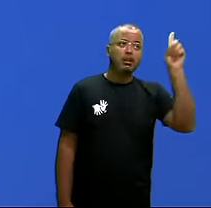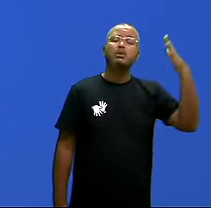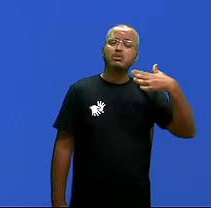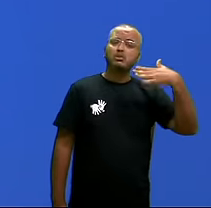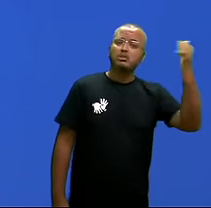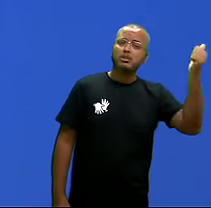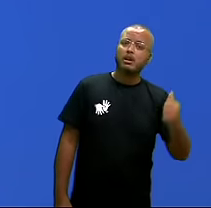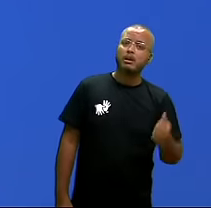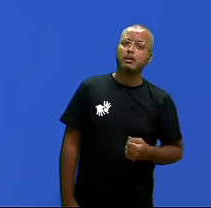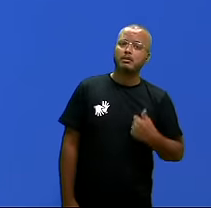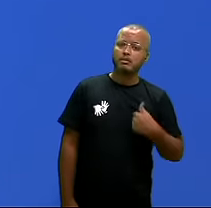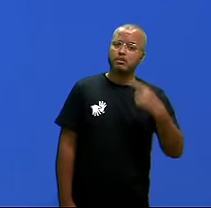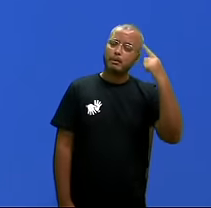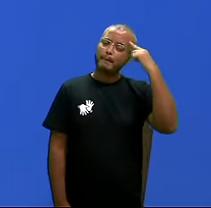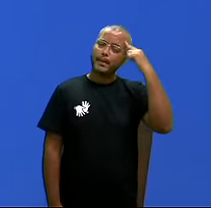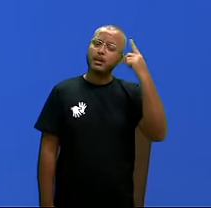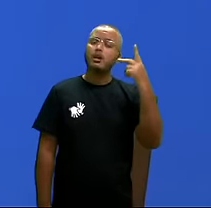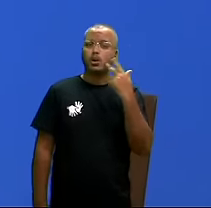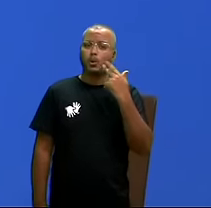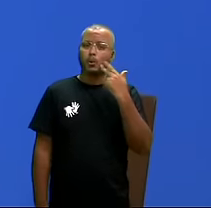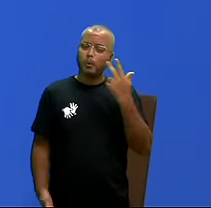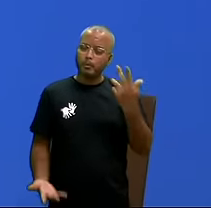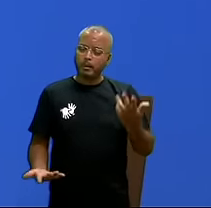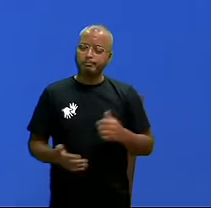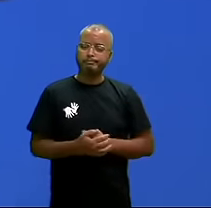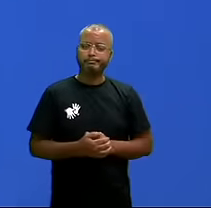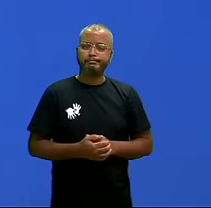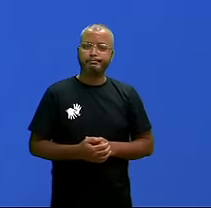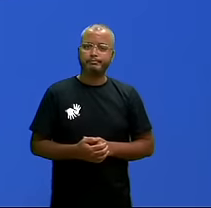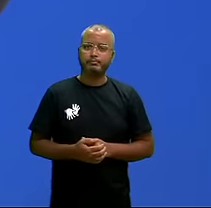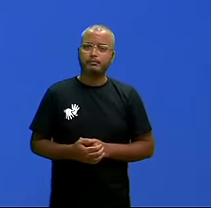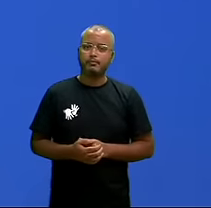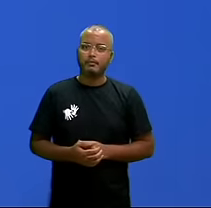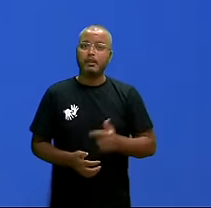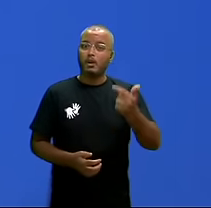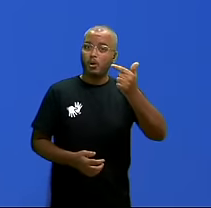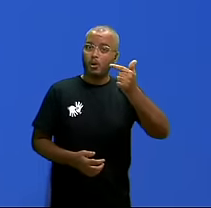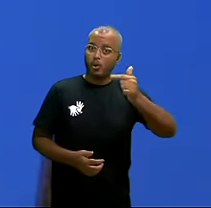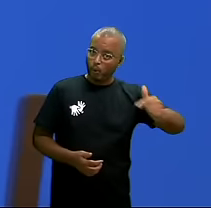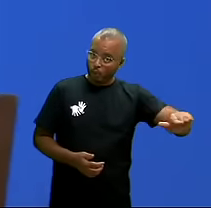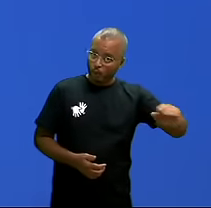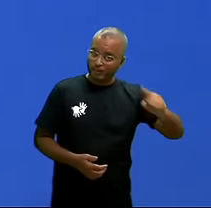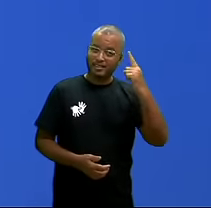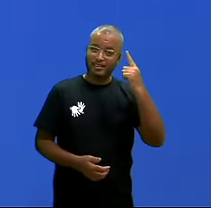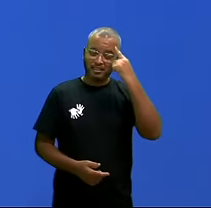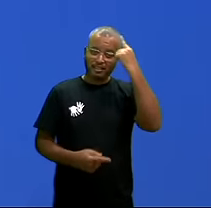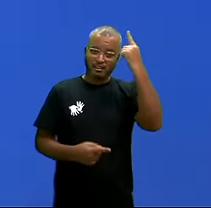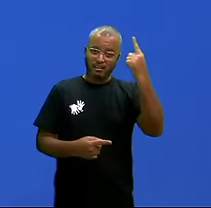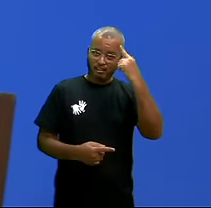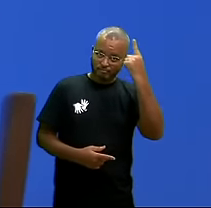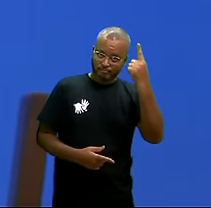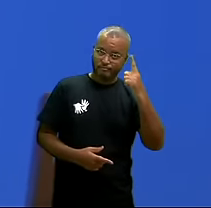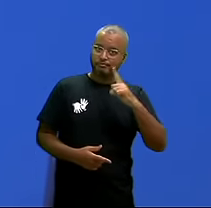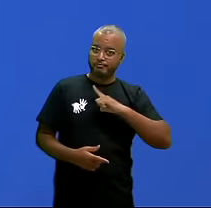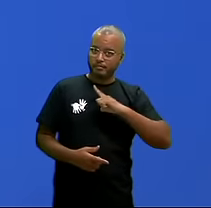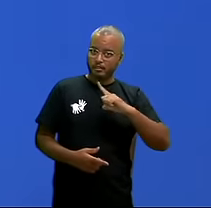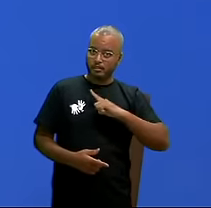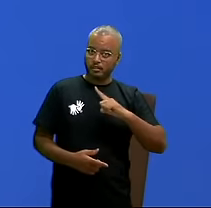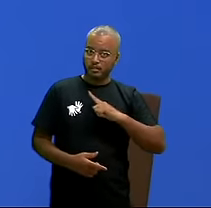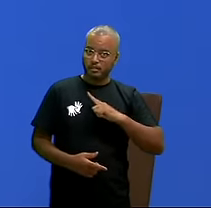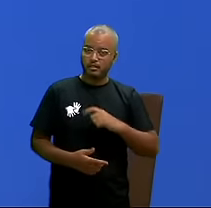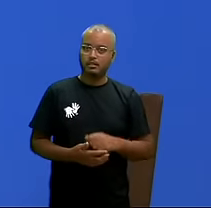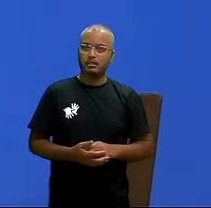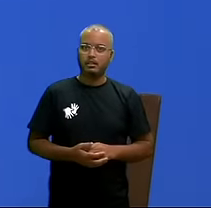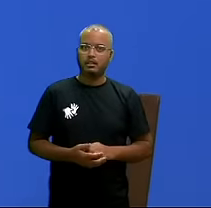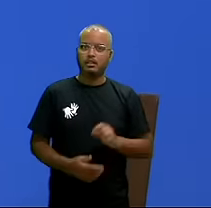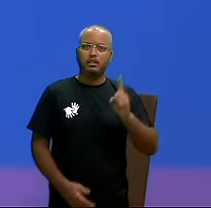mundo quando Deus escolhe. E além disso, tem aquela outra péssima ideia que nem bíblica é, e todo mundo acha que é bíblica: Deus